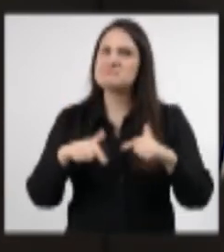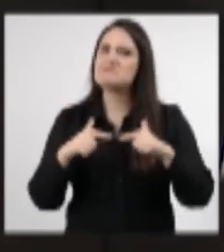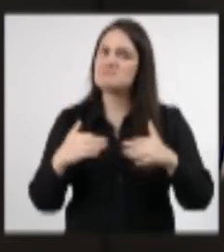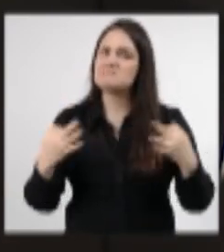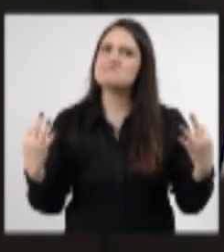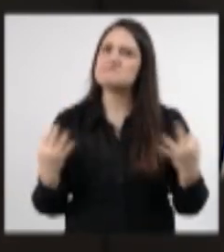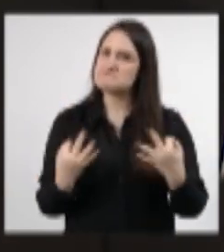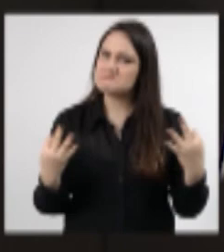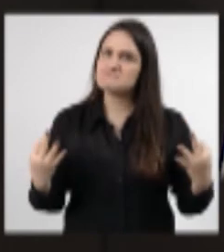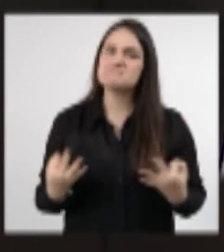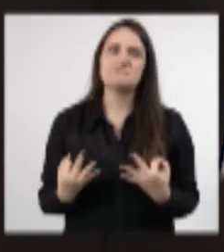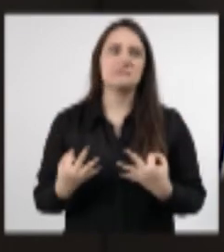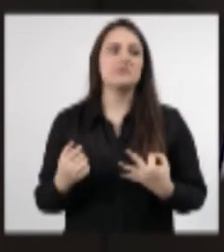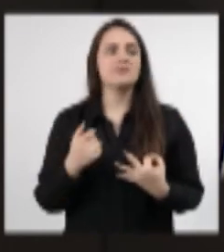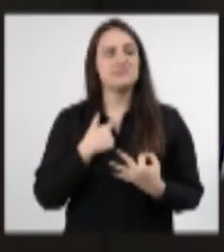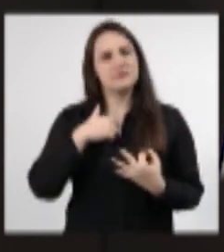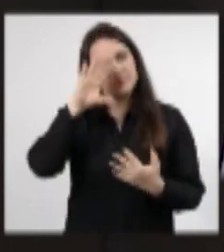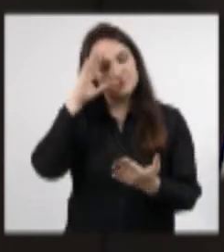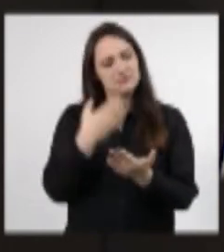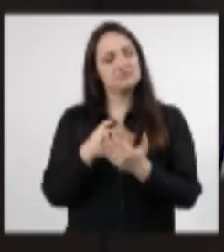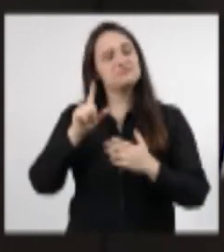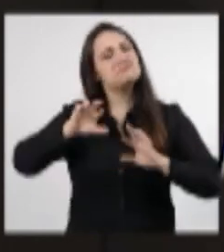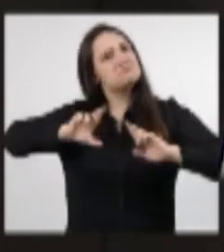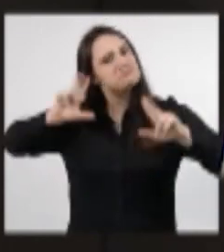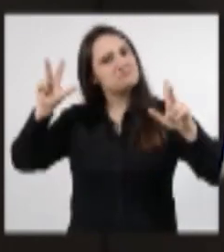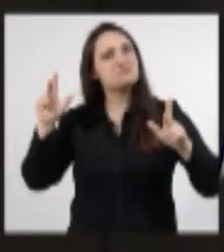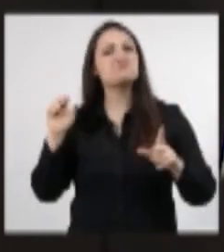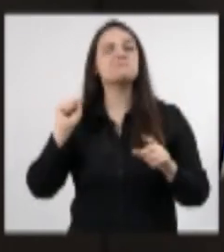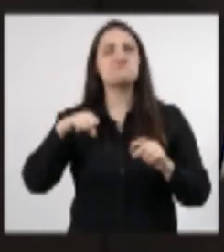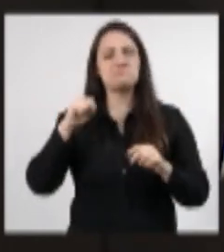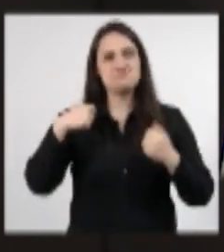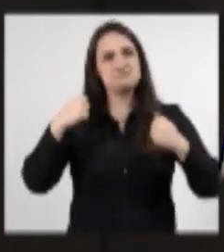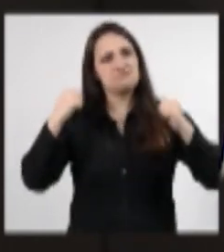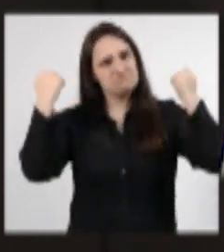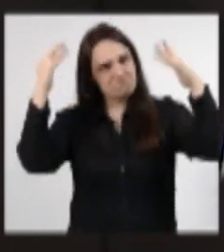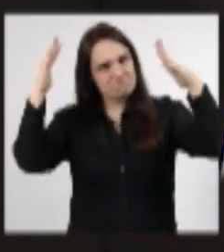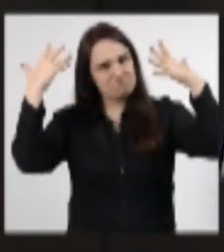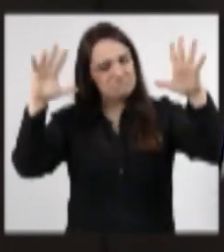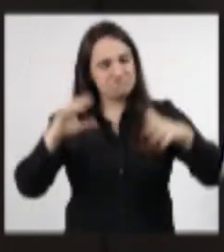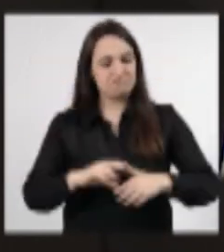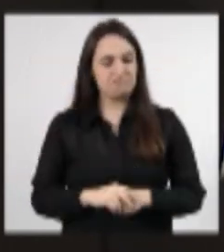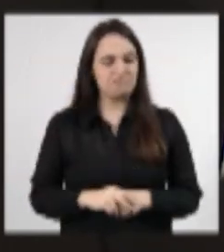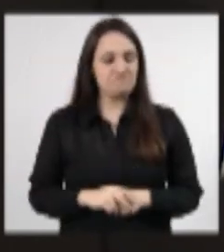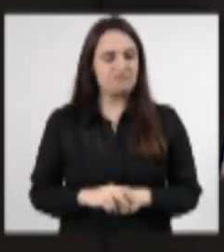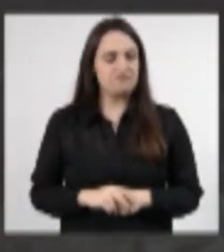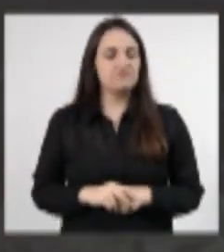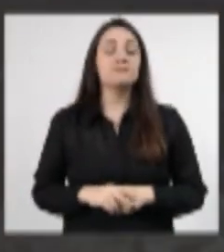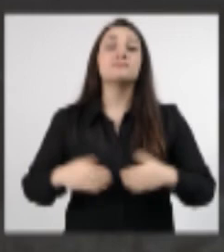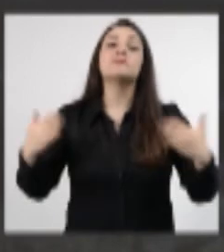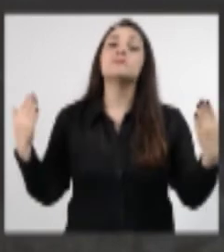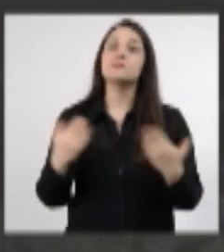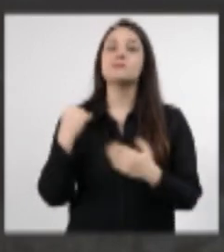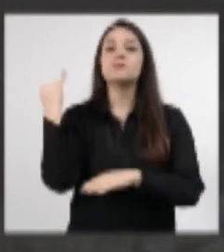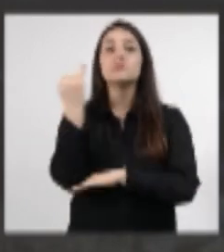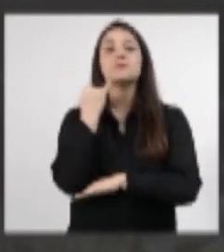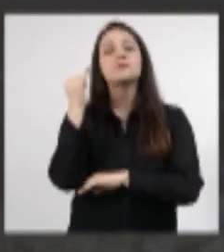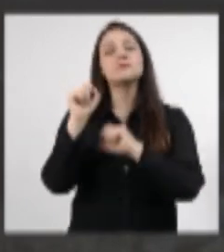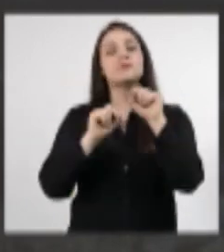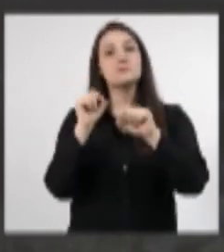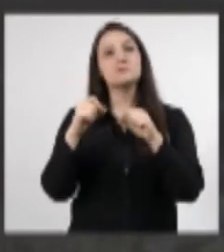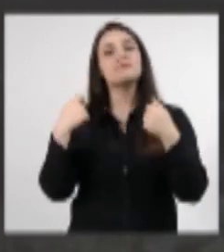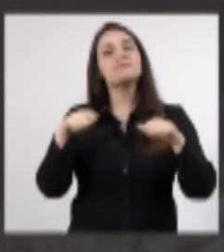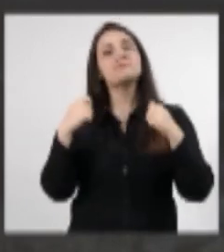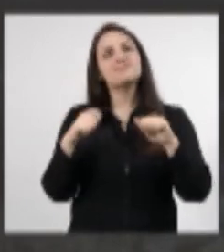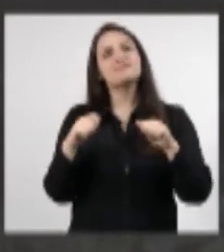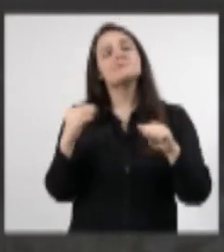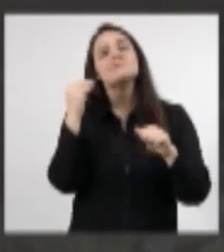já disse, eu acredito que eles são diferenciados e merecem sempre os nossos aplausos. Doutor, um destaque é a